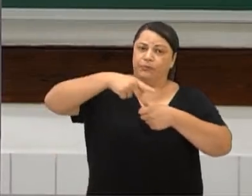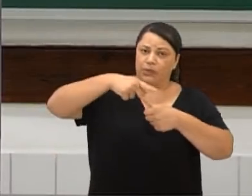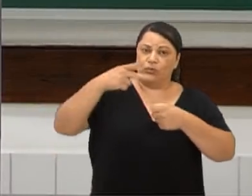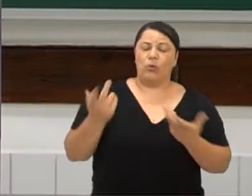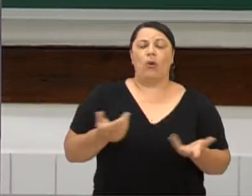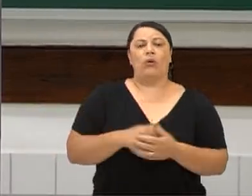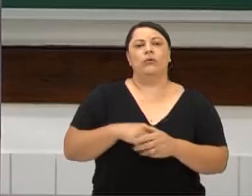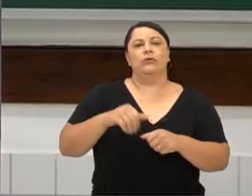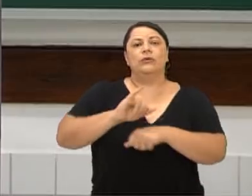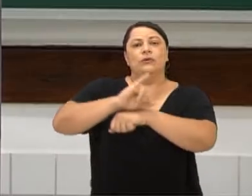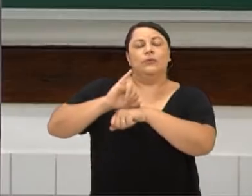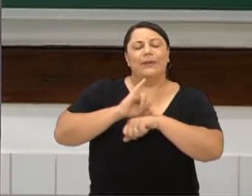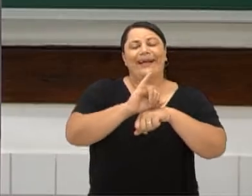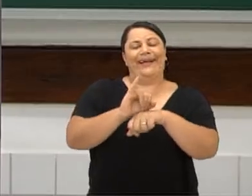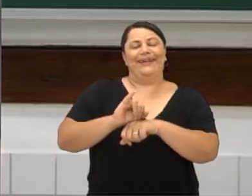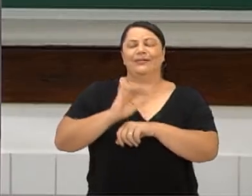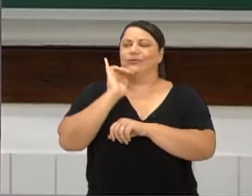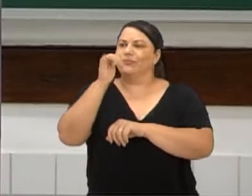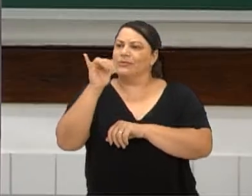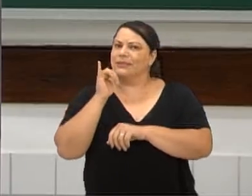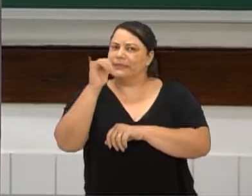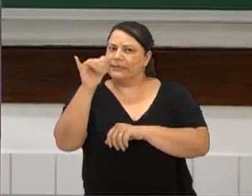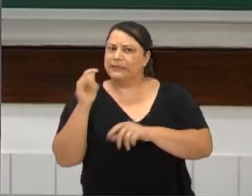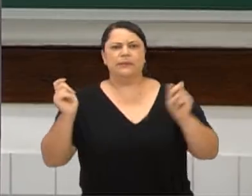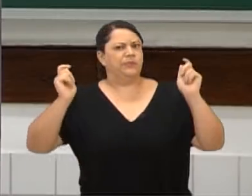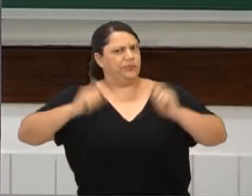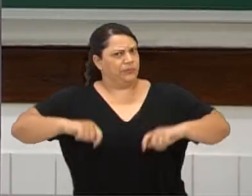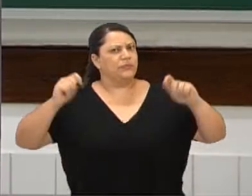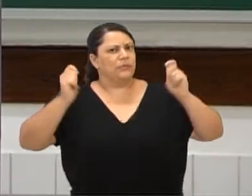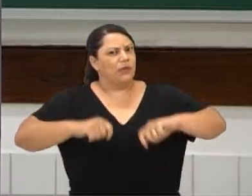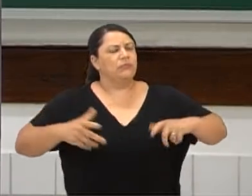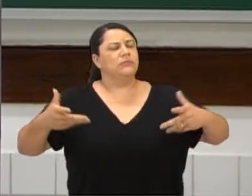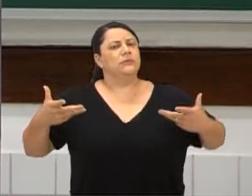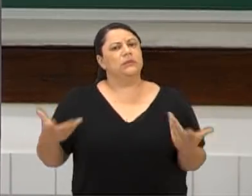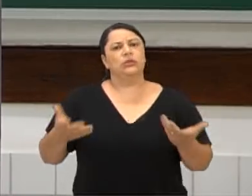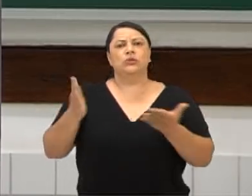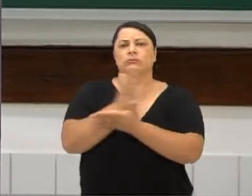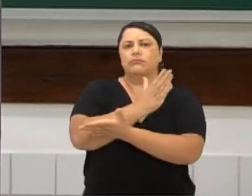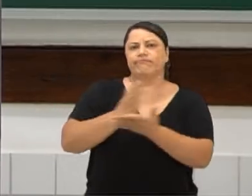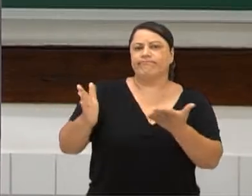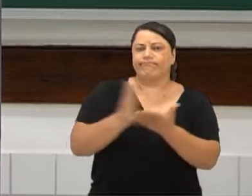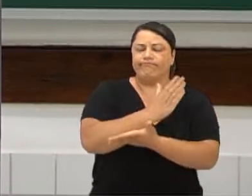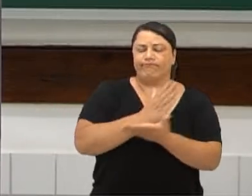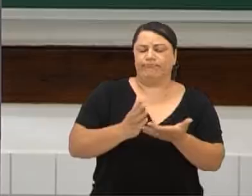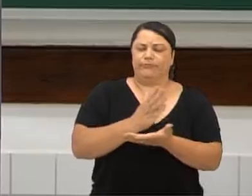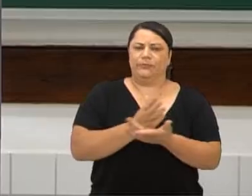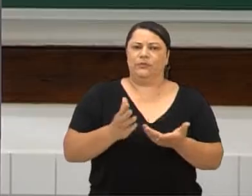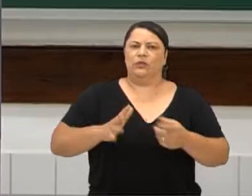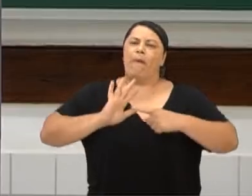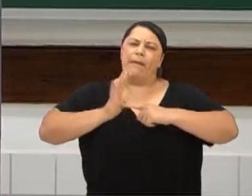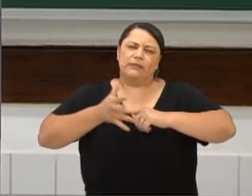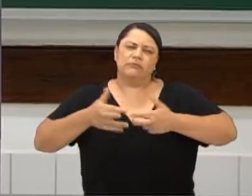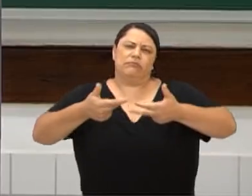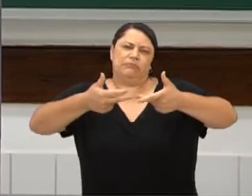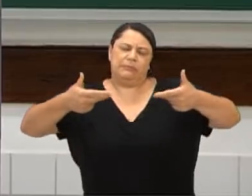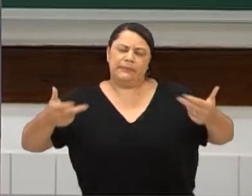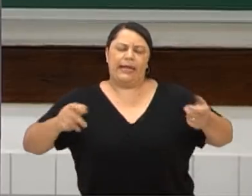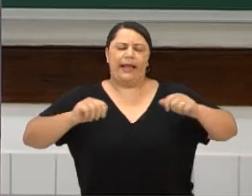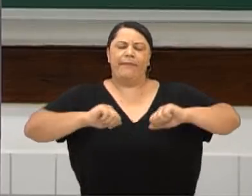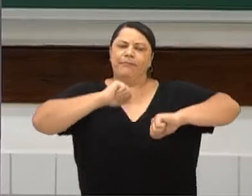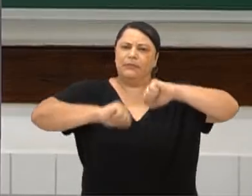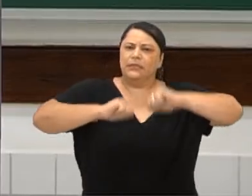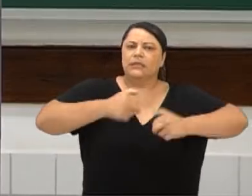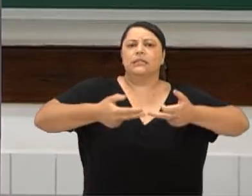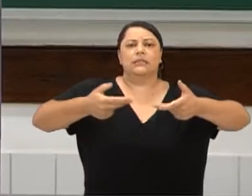eletricidade. E essas matérias-primas permitiram que alguns equipamentos, algumas máquinas produzissem